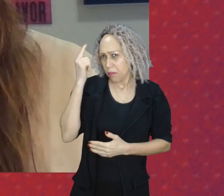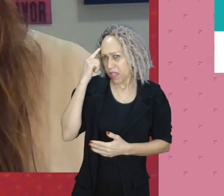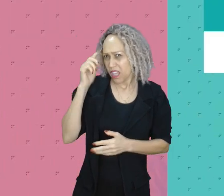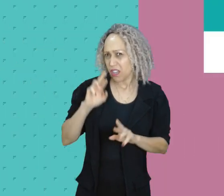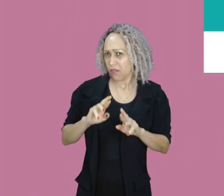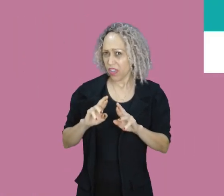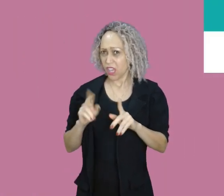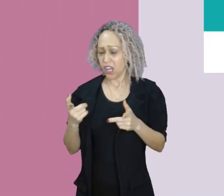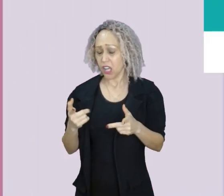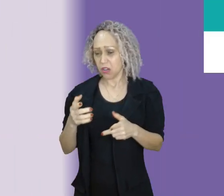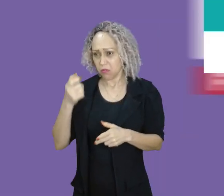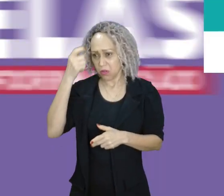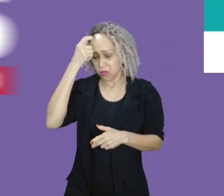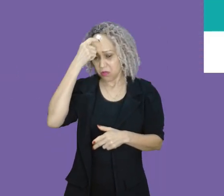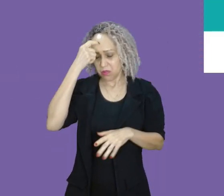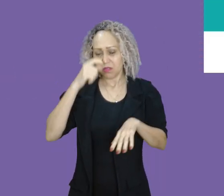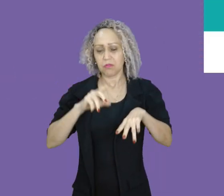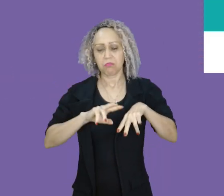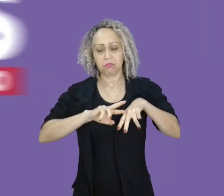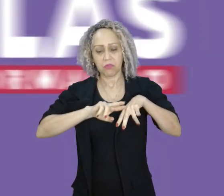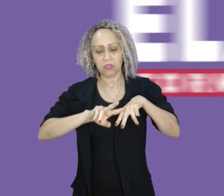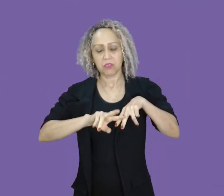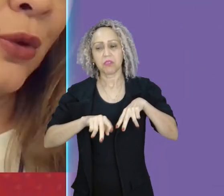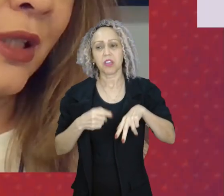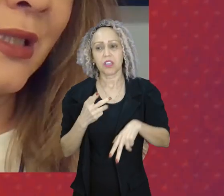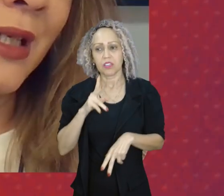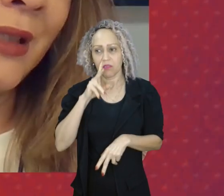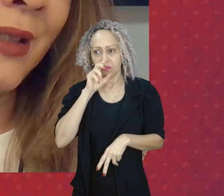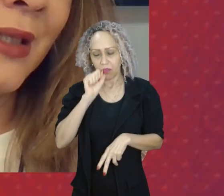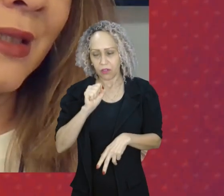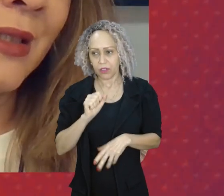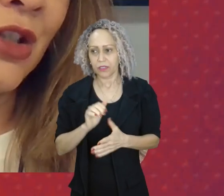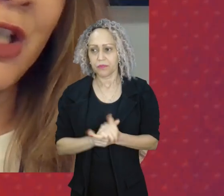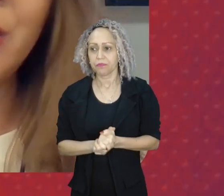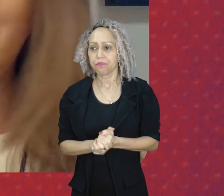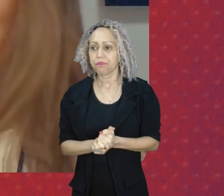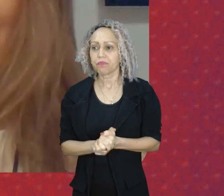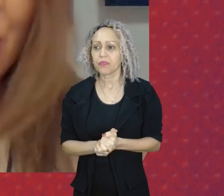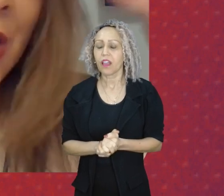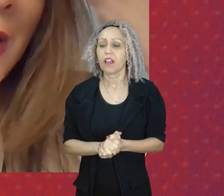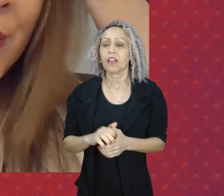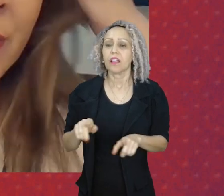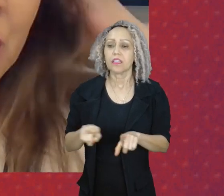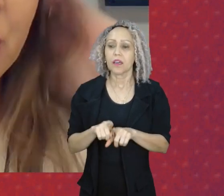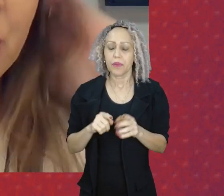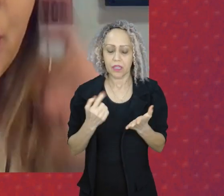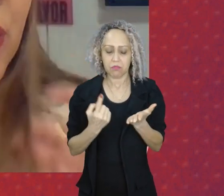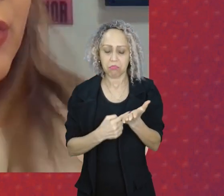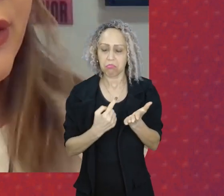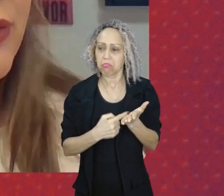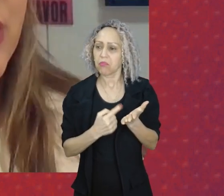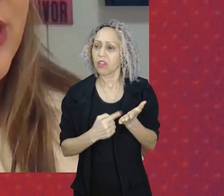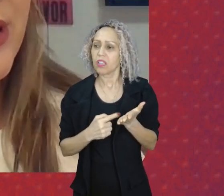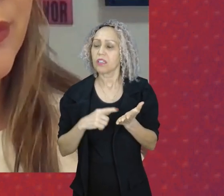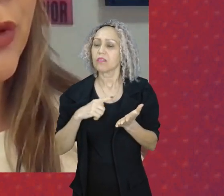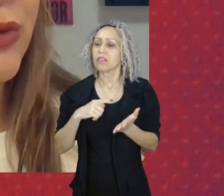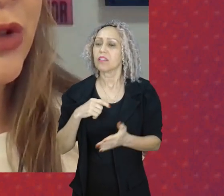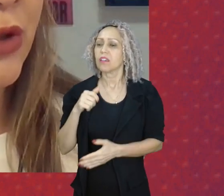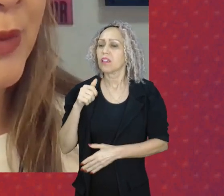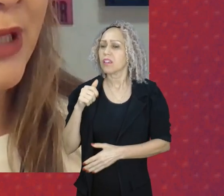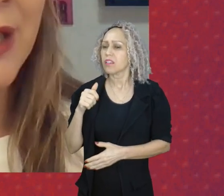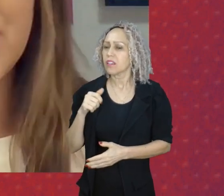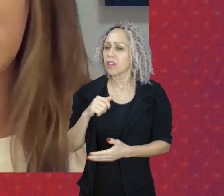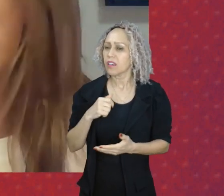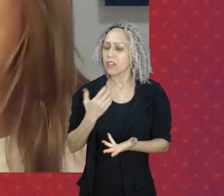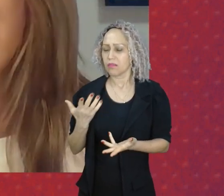muito forte. E uma das autoras dele é a Teresa Sachet, que eu acho ela muito boa, não sei se assim